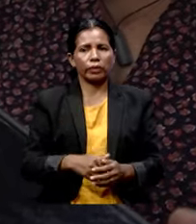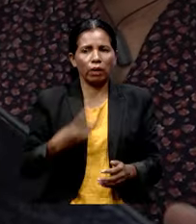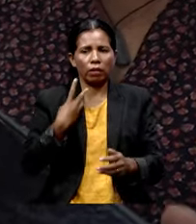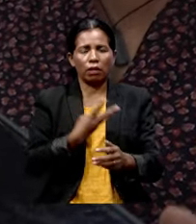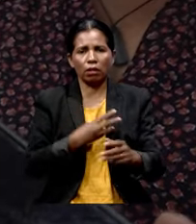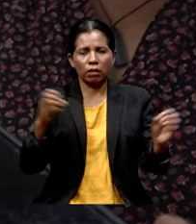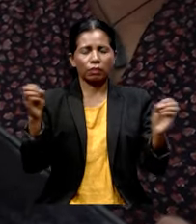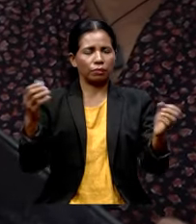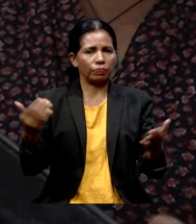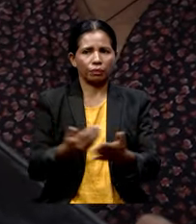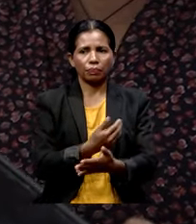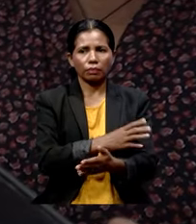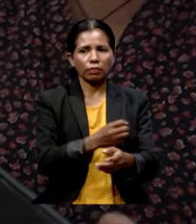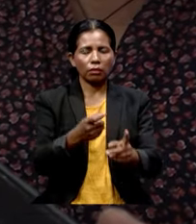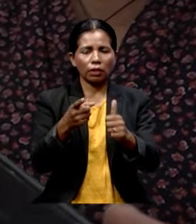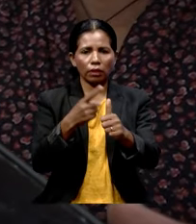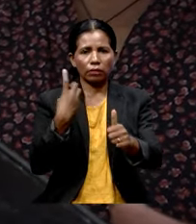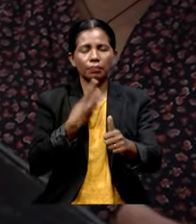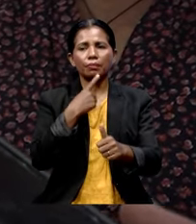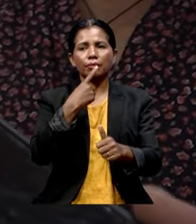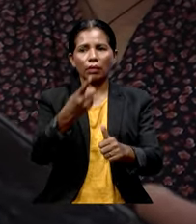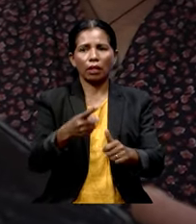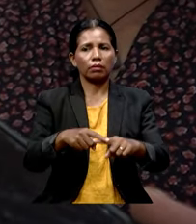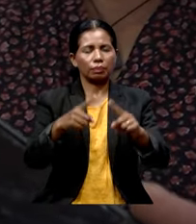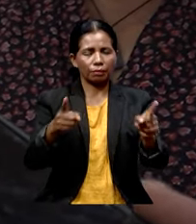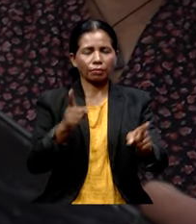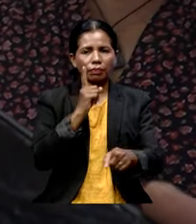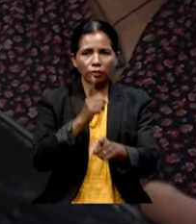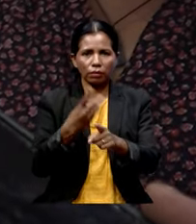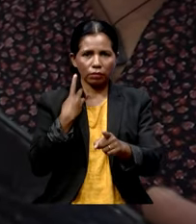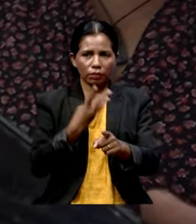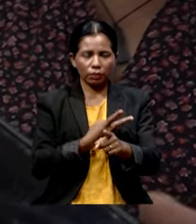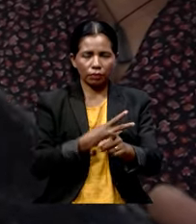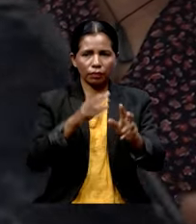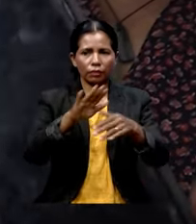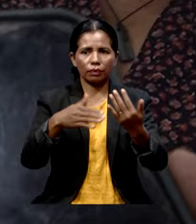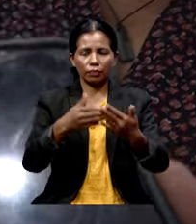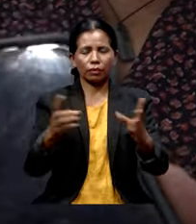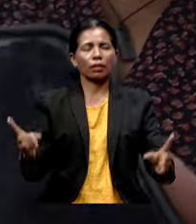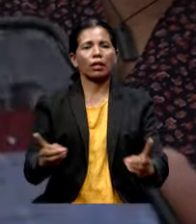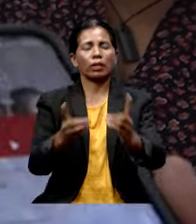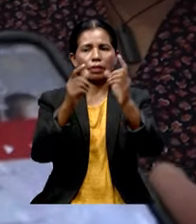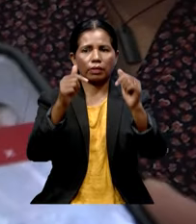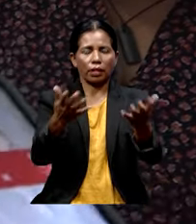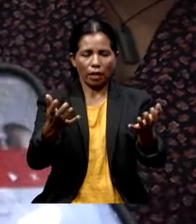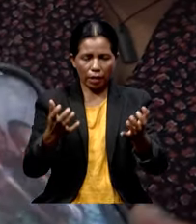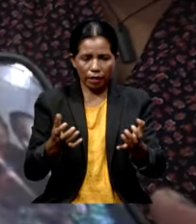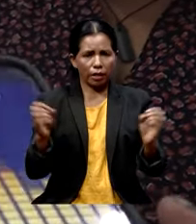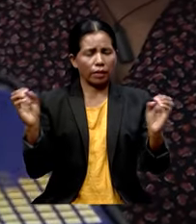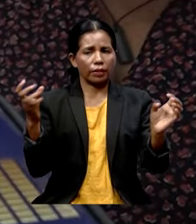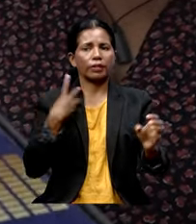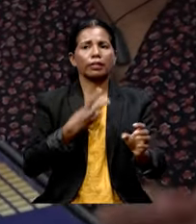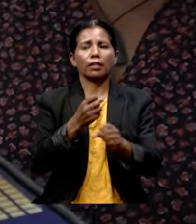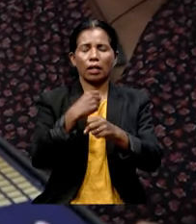phone ida e desde início a minha tete quedas, mas bem realidade mas ita tu ita hoto enfrenta mas kira ne. Hakara kla koi ita tem que